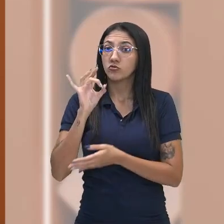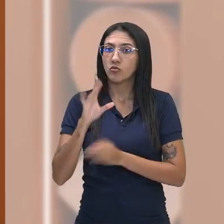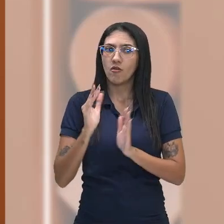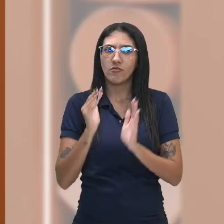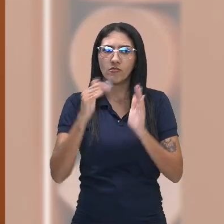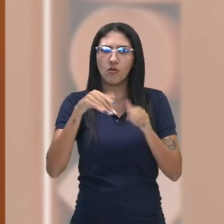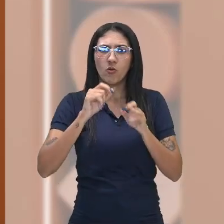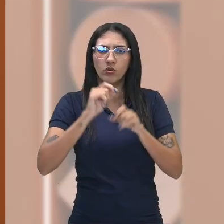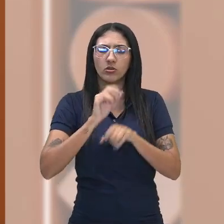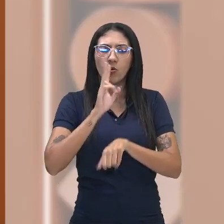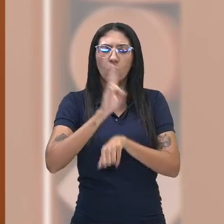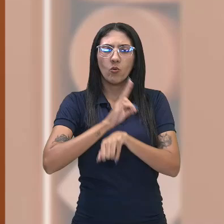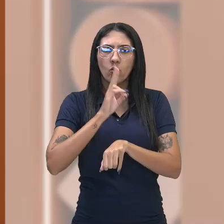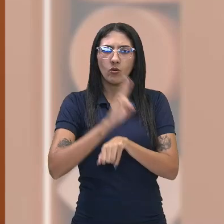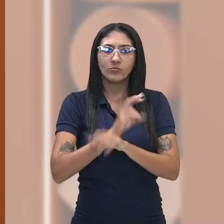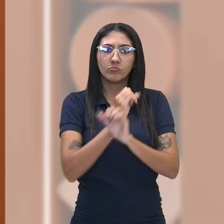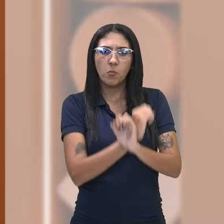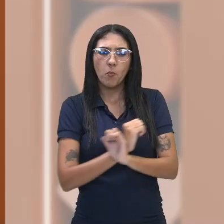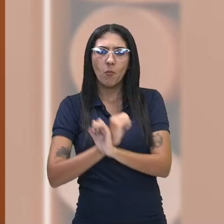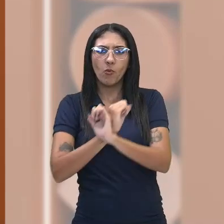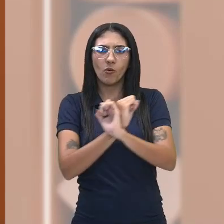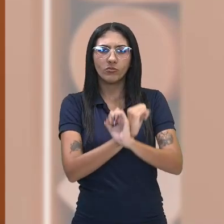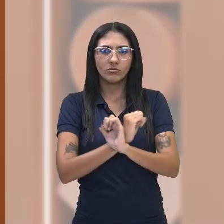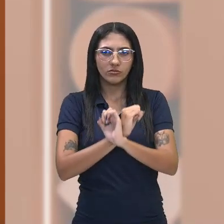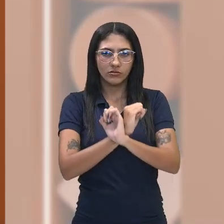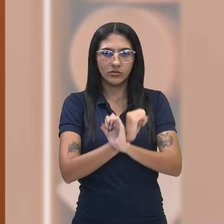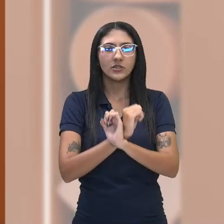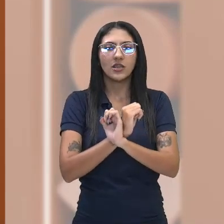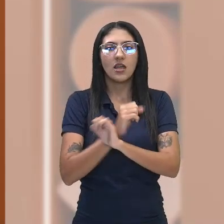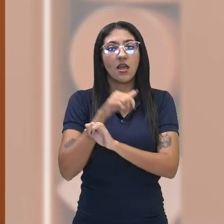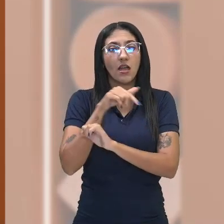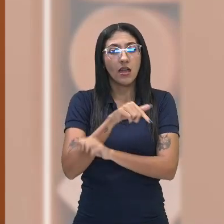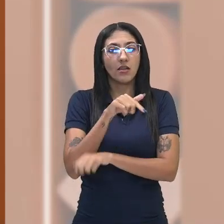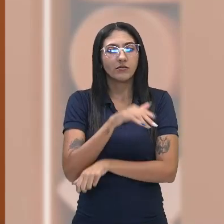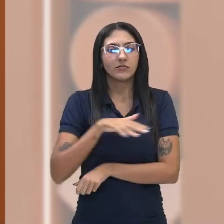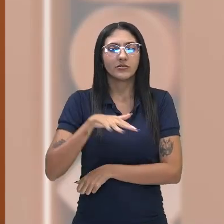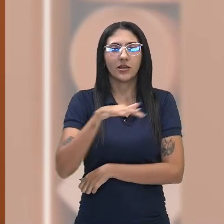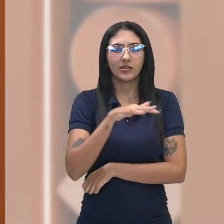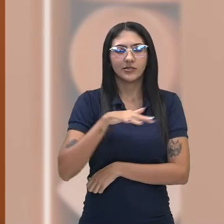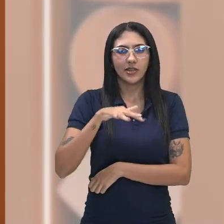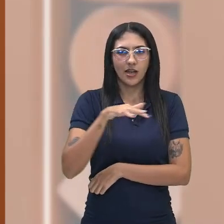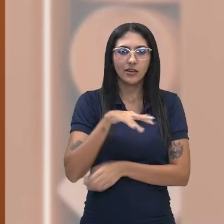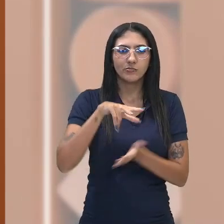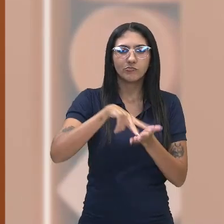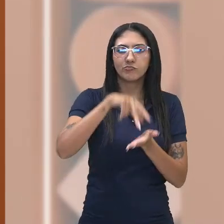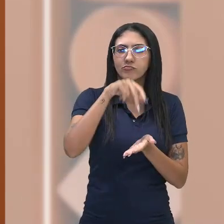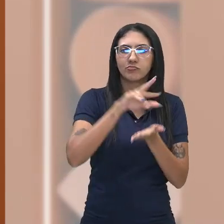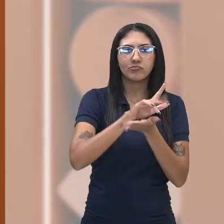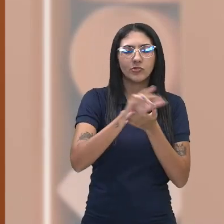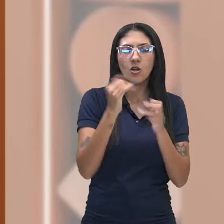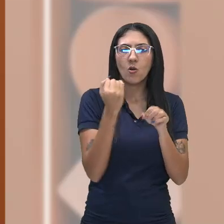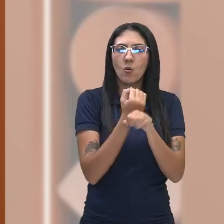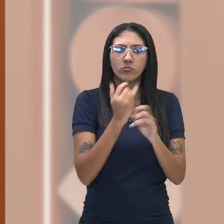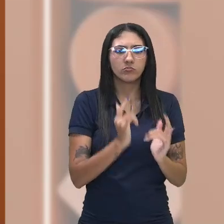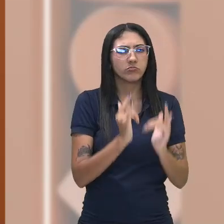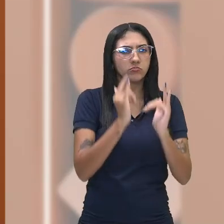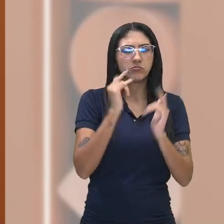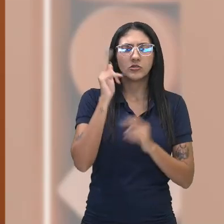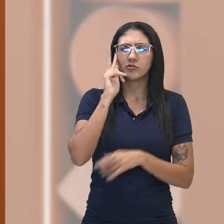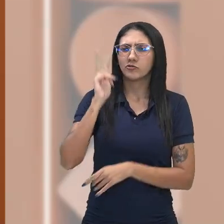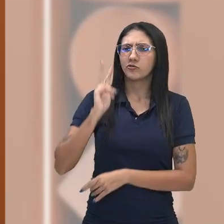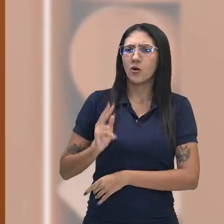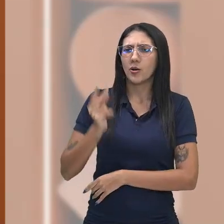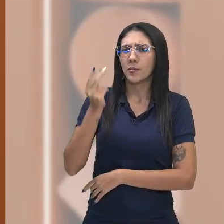justamente para a fiscalização da preservação de prédios antigos, né,